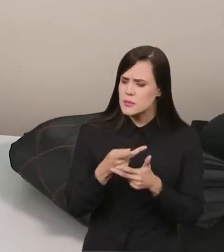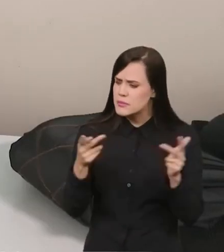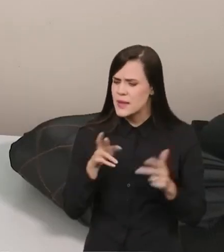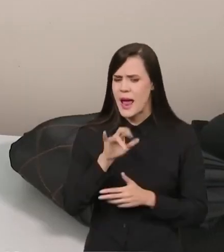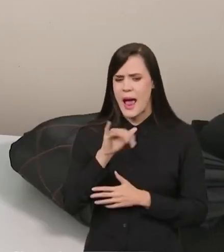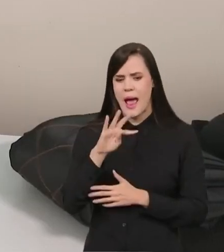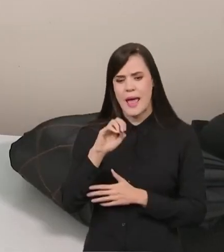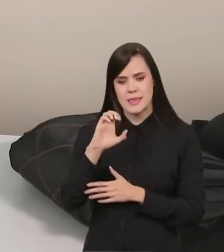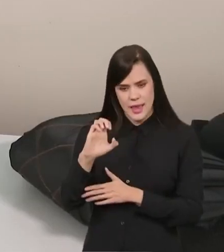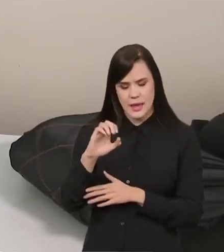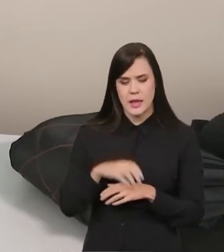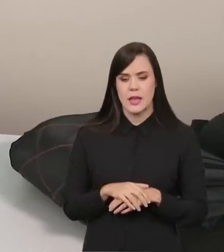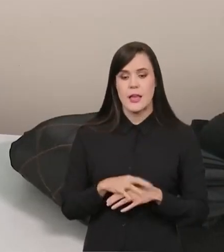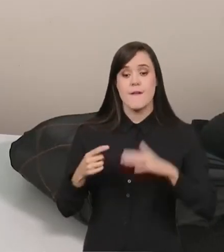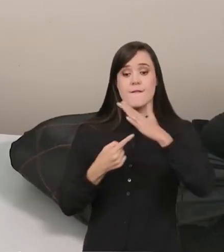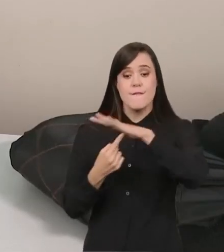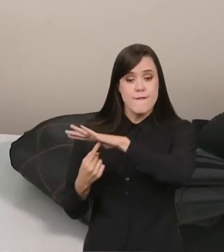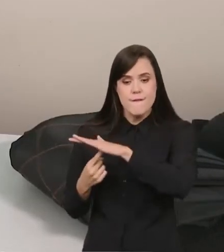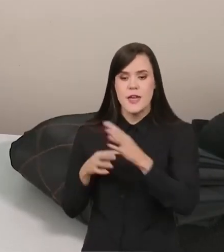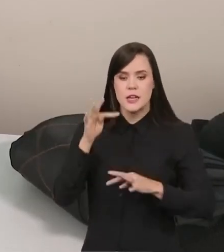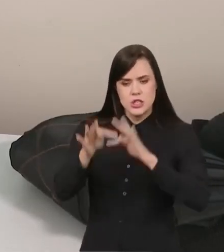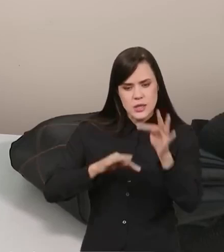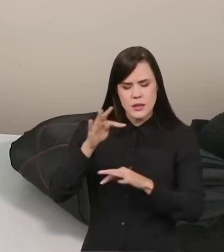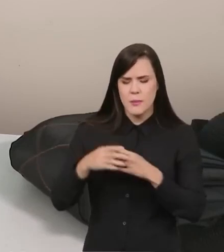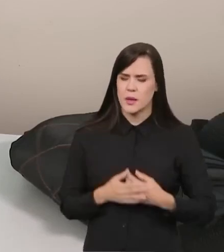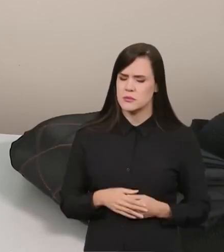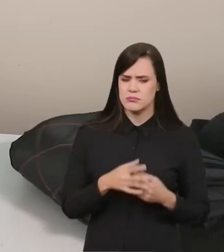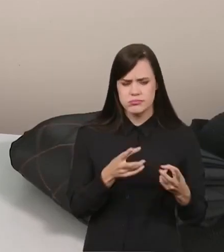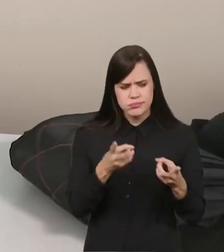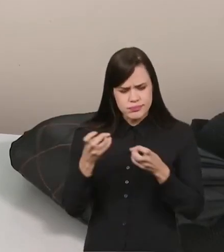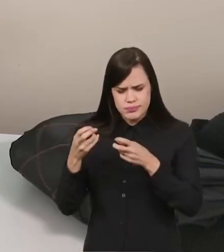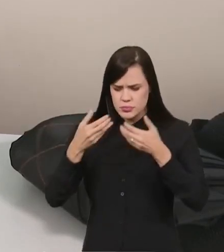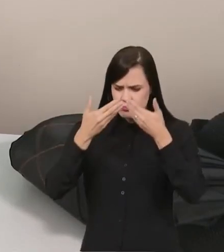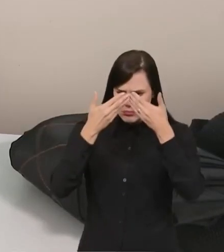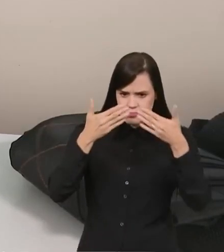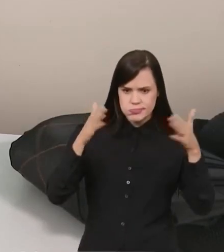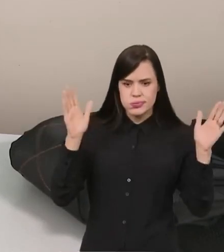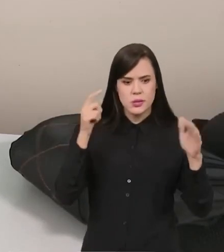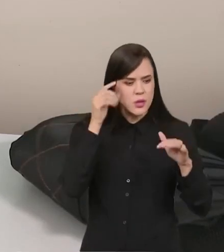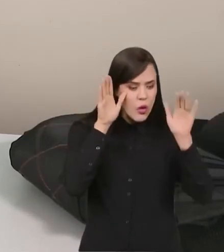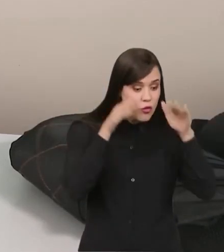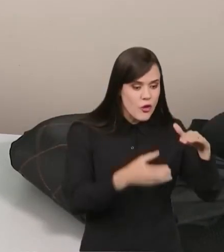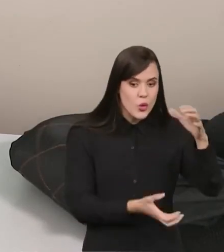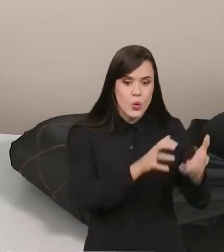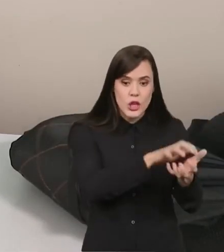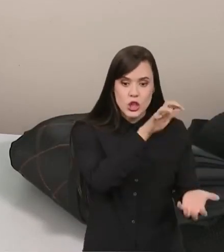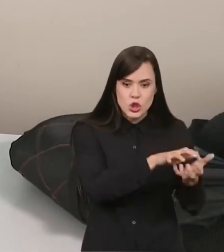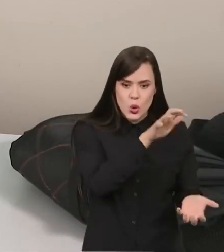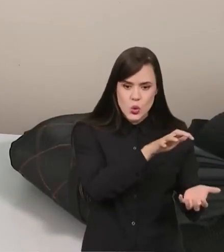uma feira de reabilitação. E lá também me abriu o leque, porque eu estava pensando só no idoso. Aí eu